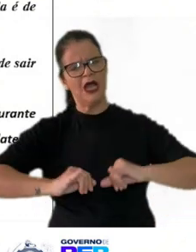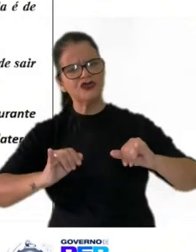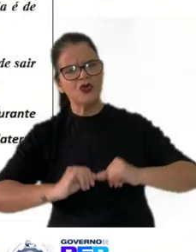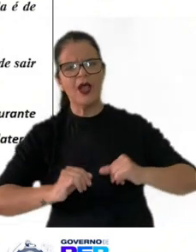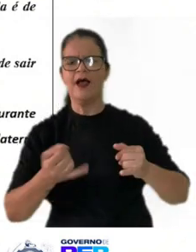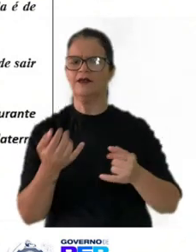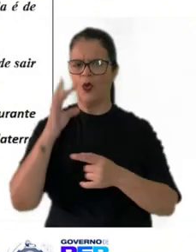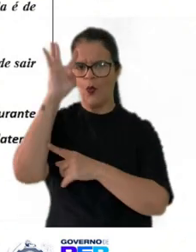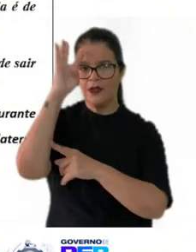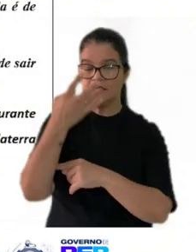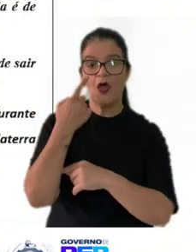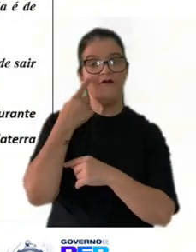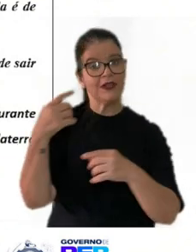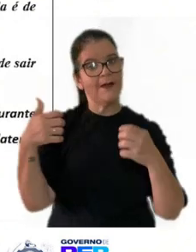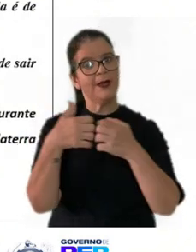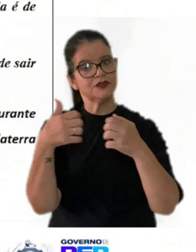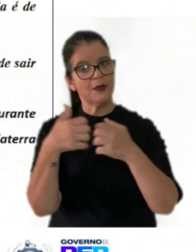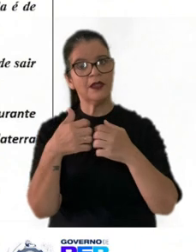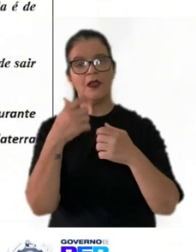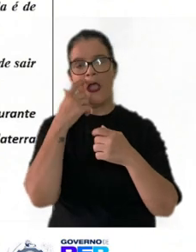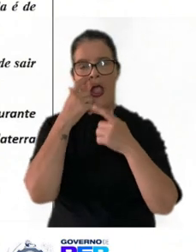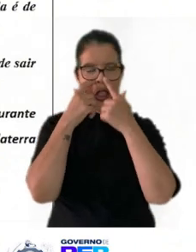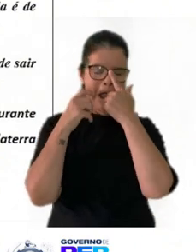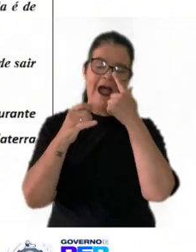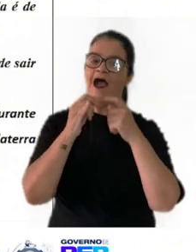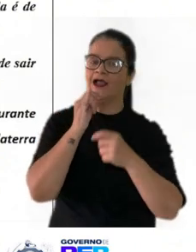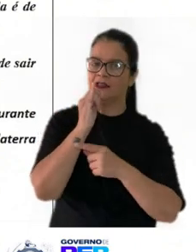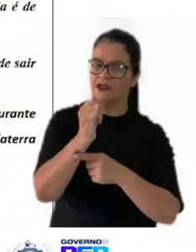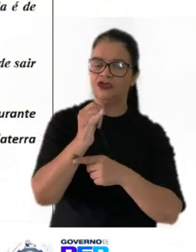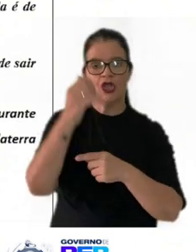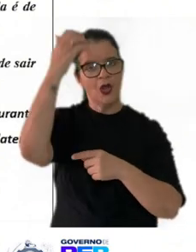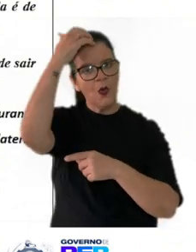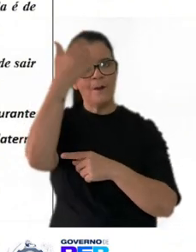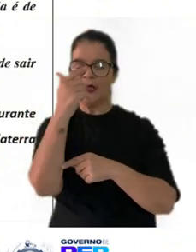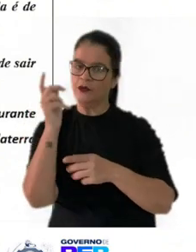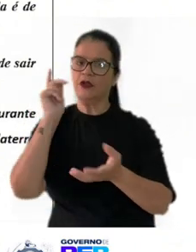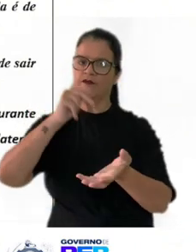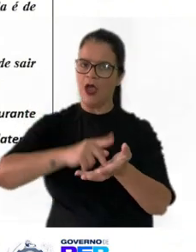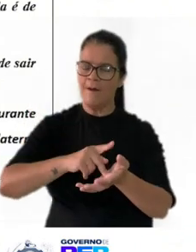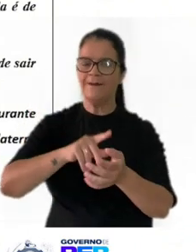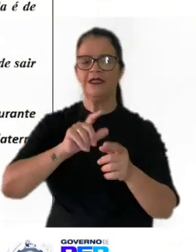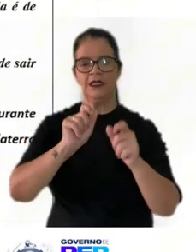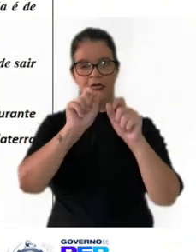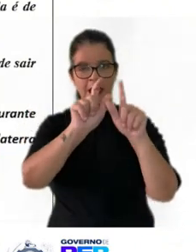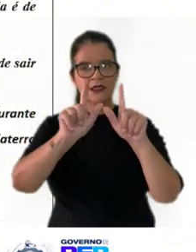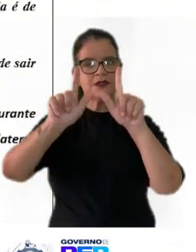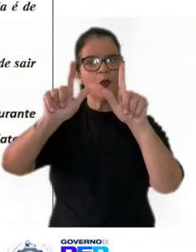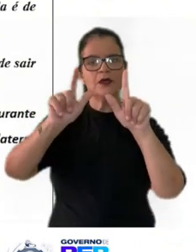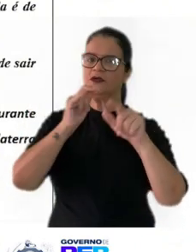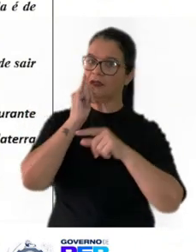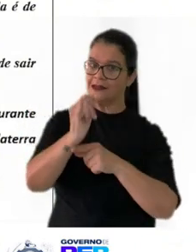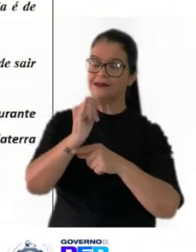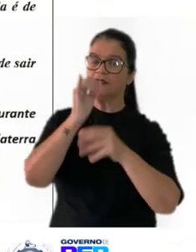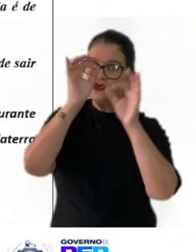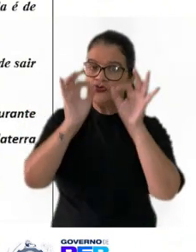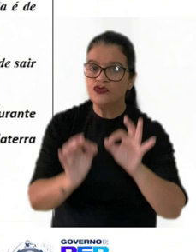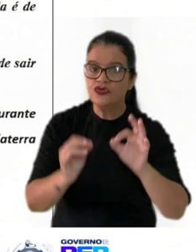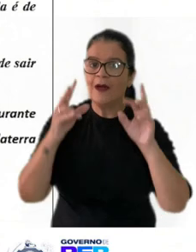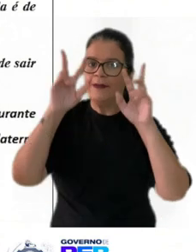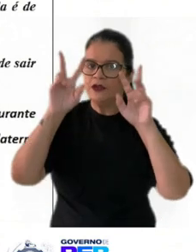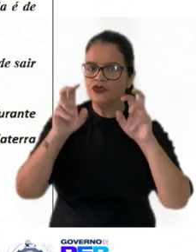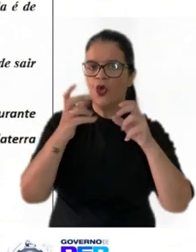a charge afirma que ela não teve culpa realmente aqui nesse quadrinho ele está falando justamente sobre isso